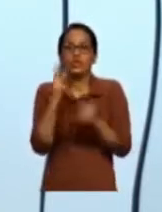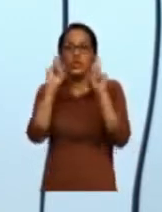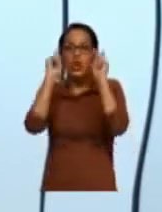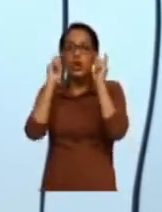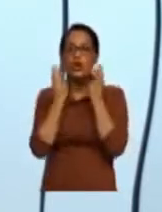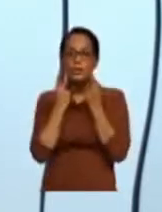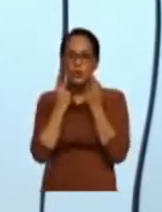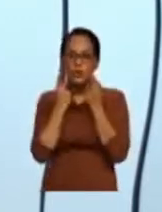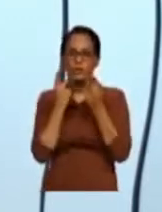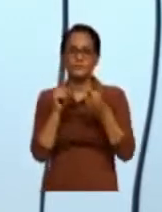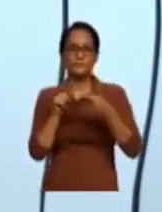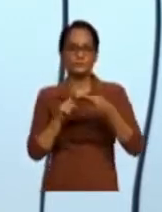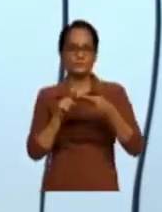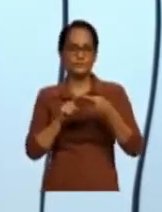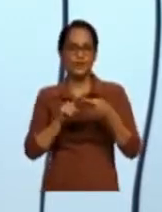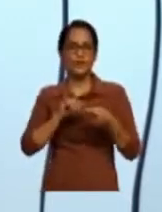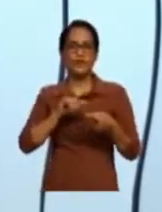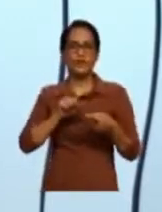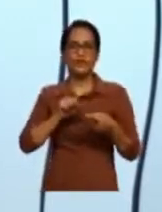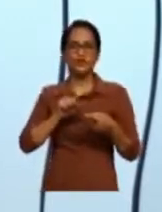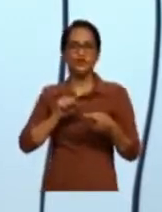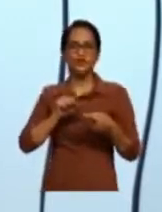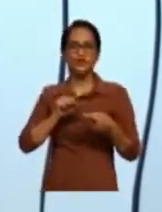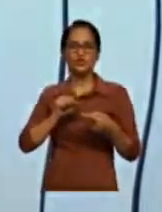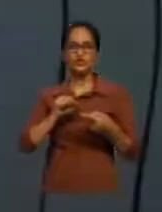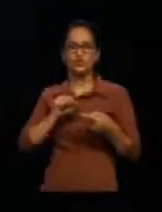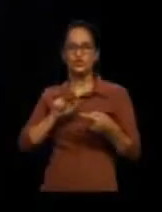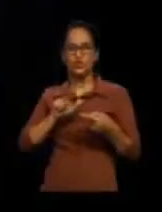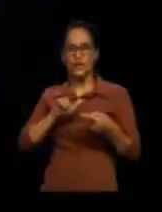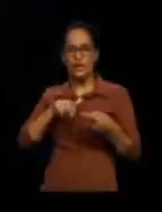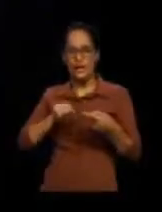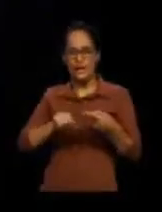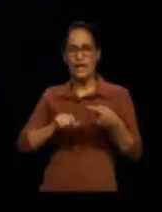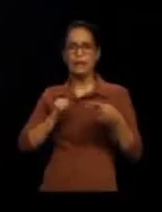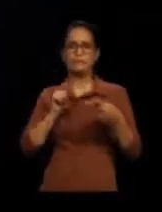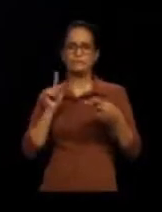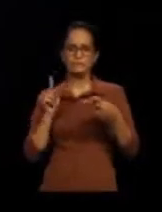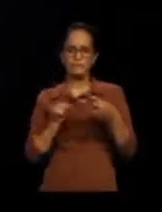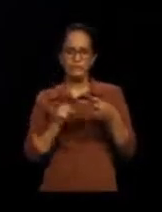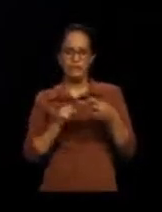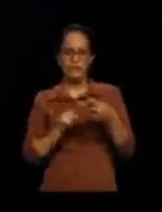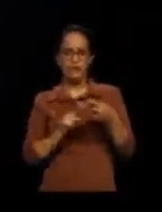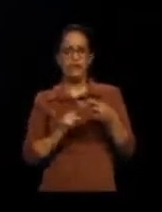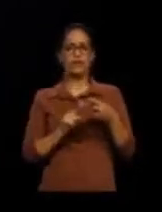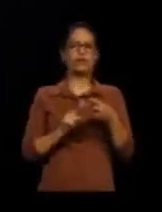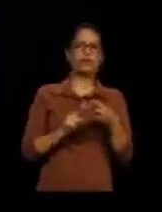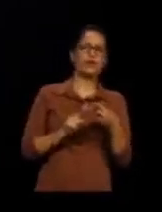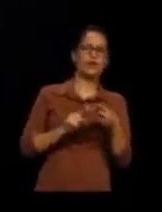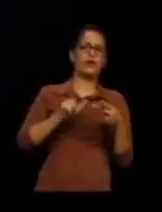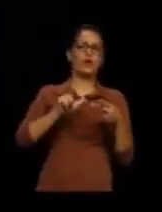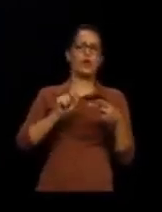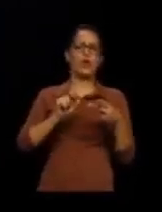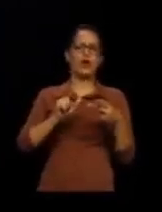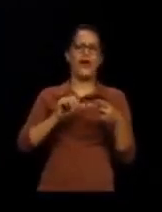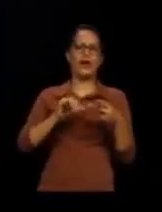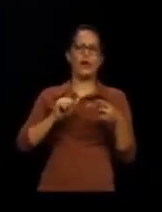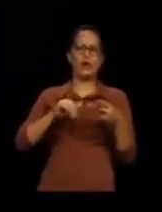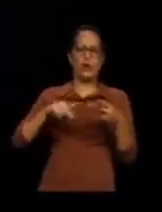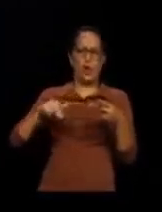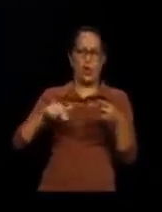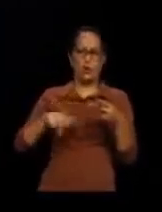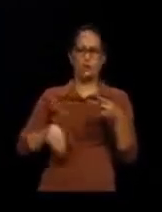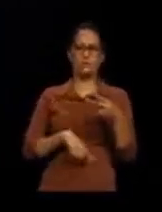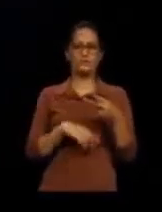mundo conhece, e o glucagon. Então, as células betas, tá, do nosso